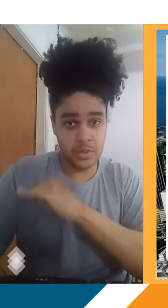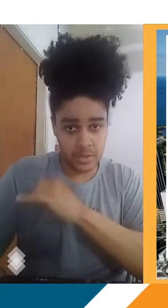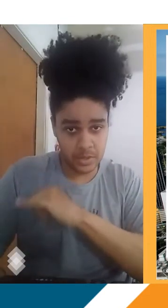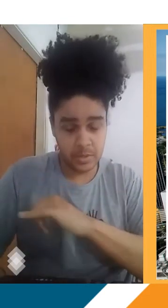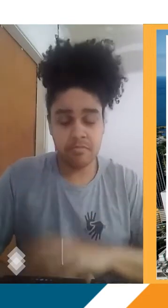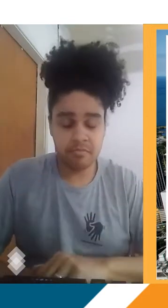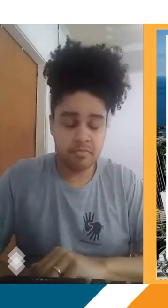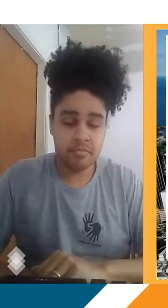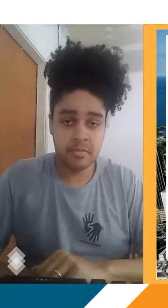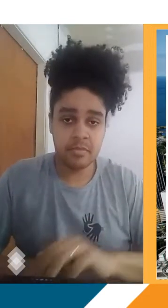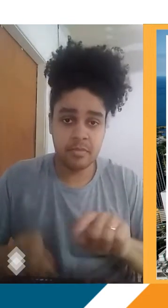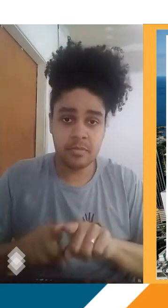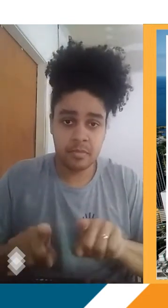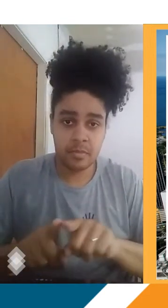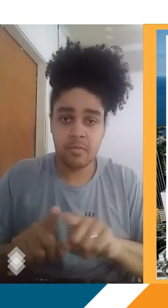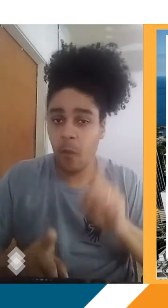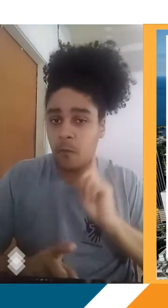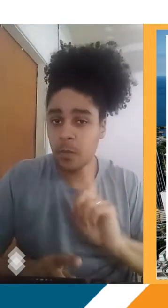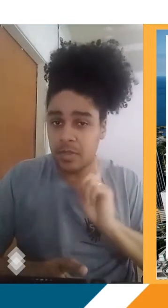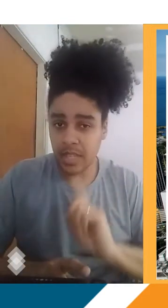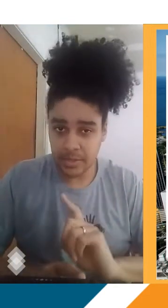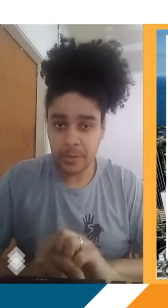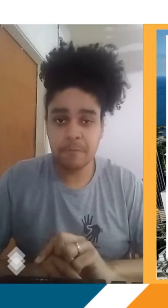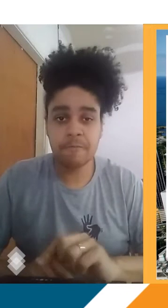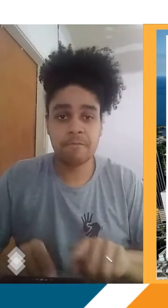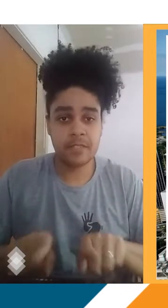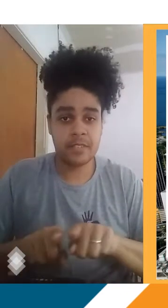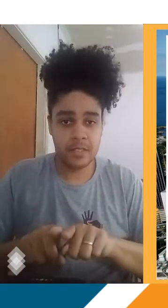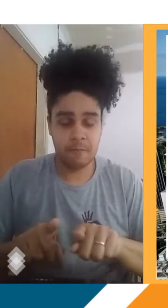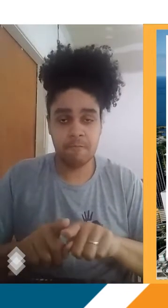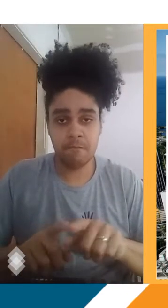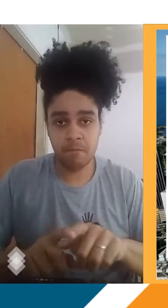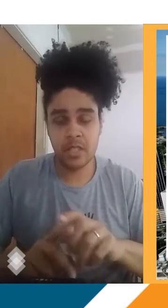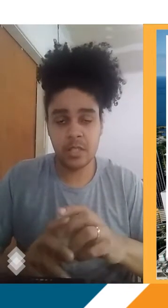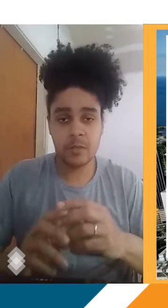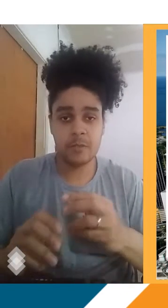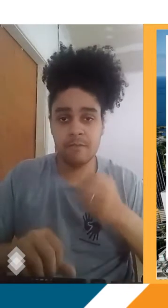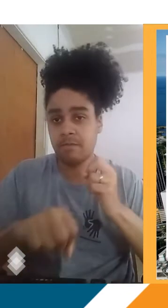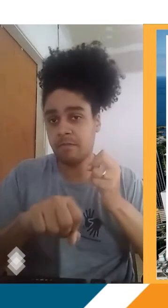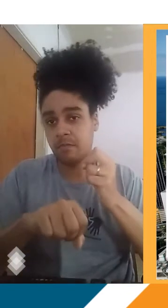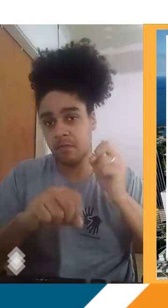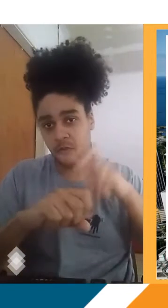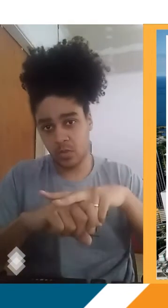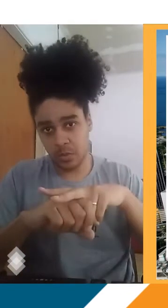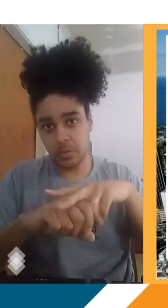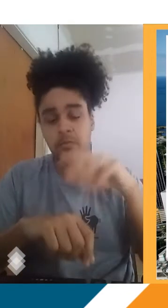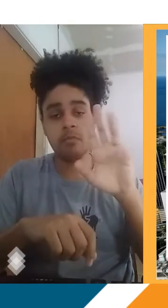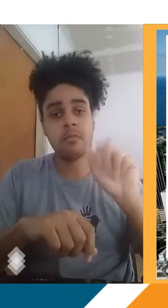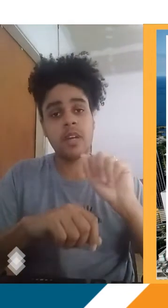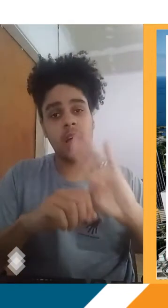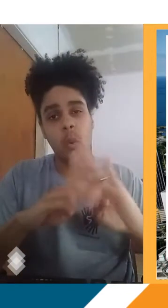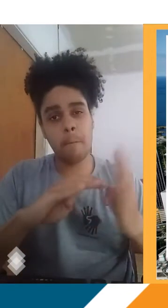da Baixada Fluminense, além da Baixada Fluminense, ocupação de bairros da Zona Norte e Zona Oeste, fazendo com